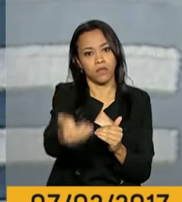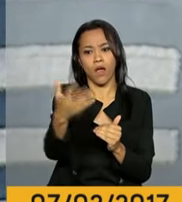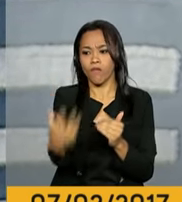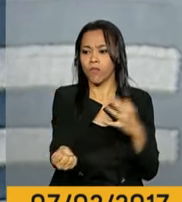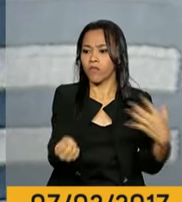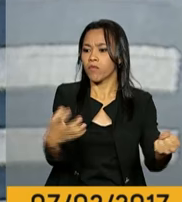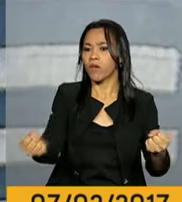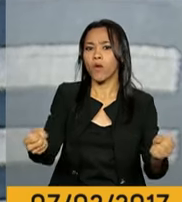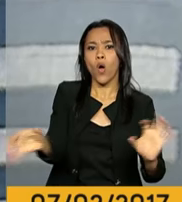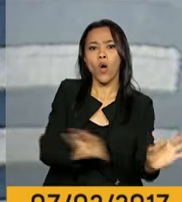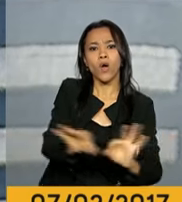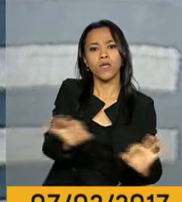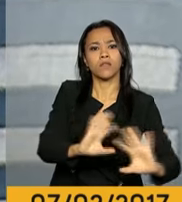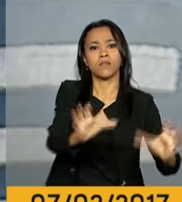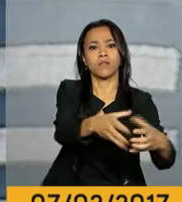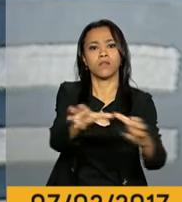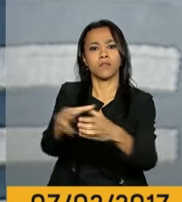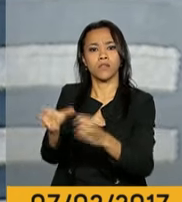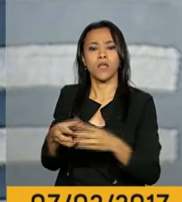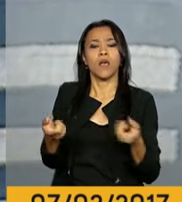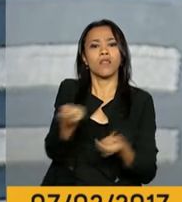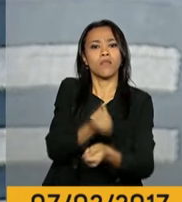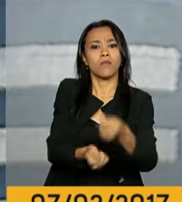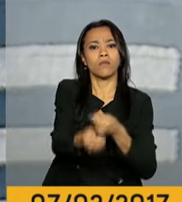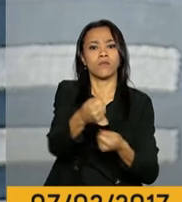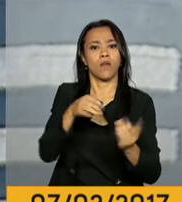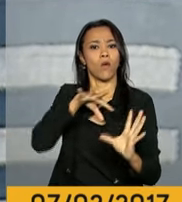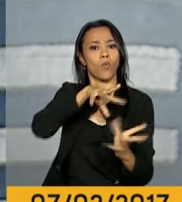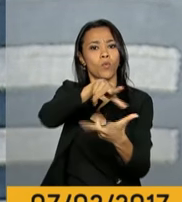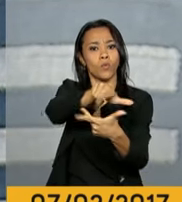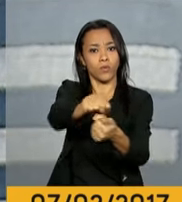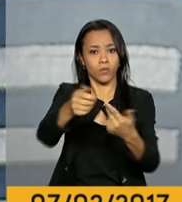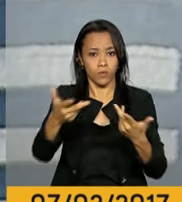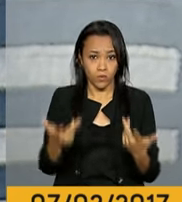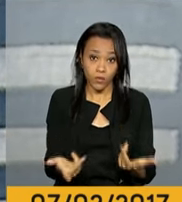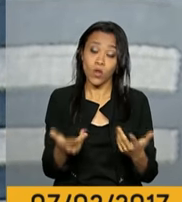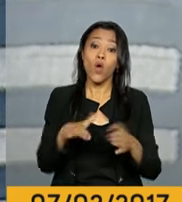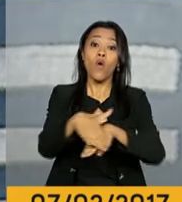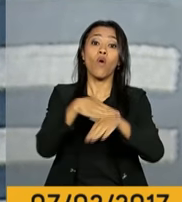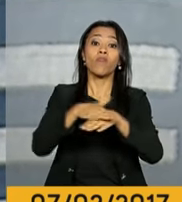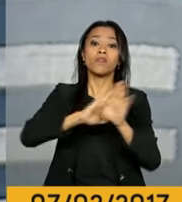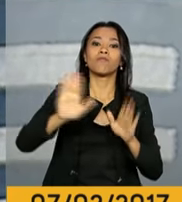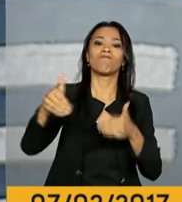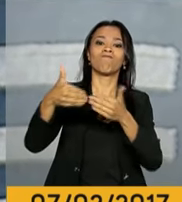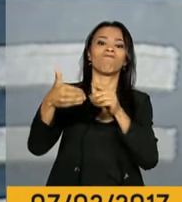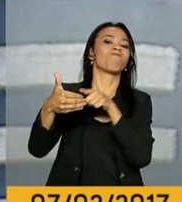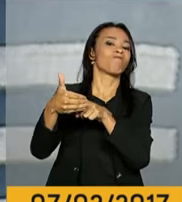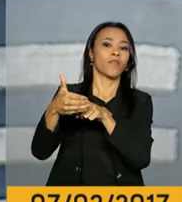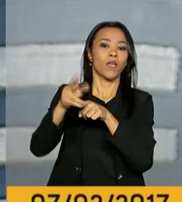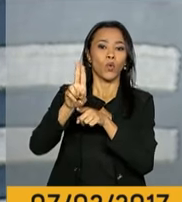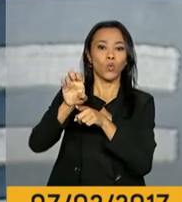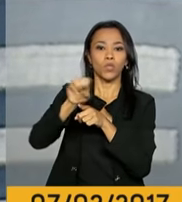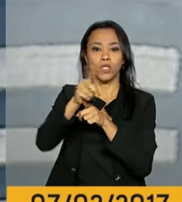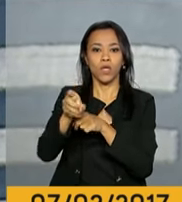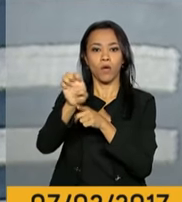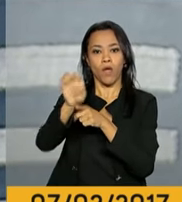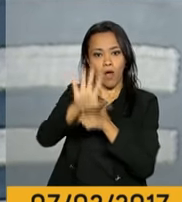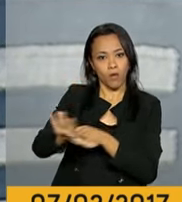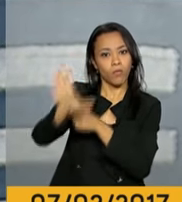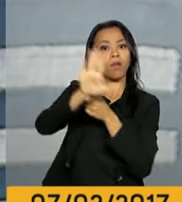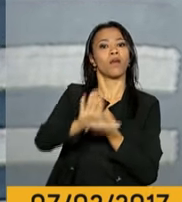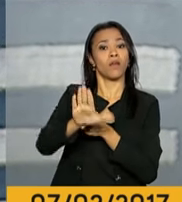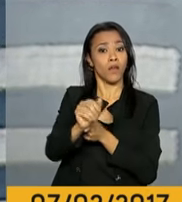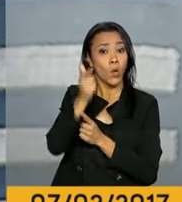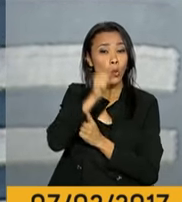em conjunto negociar com o mundo começando com pensando sempre em